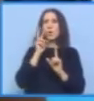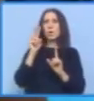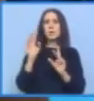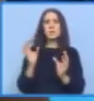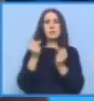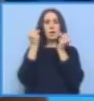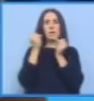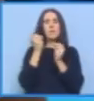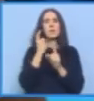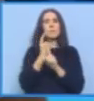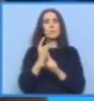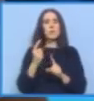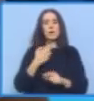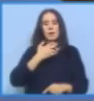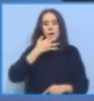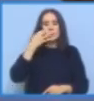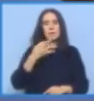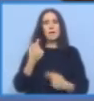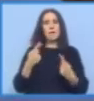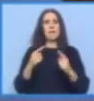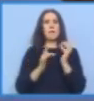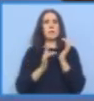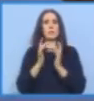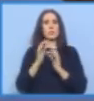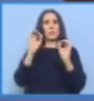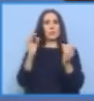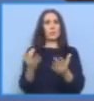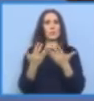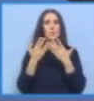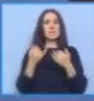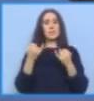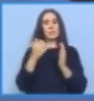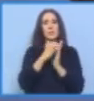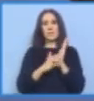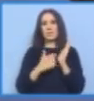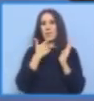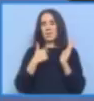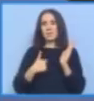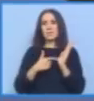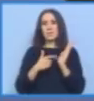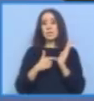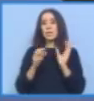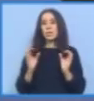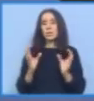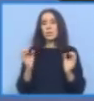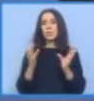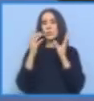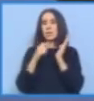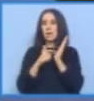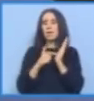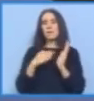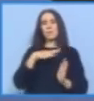porque acreditamos e temos Jesus como essa luz, que, aliás, depois o texto também vai dizer. Ele é que é a luz que veio ao mundo, não